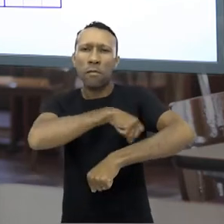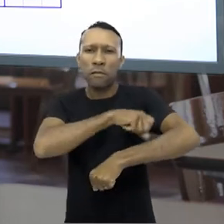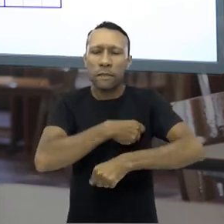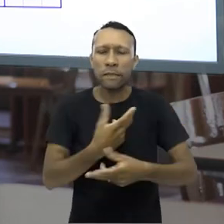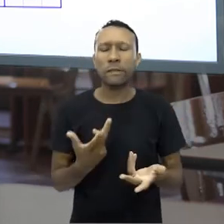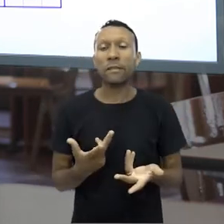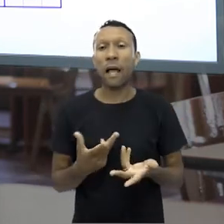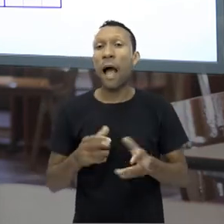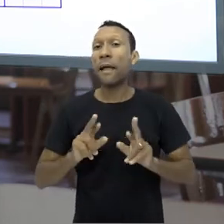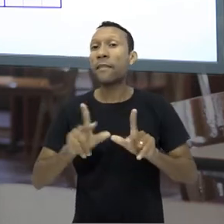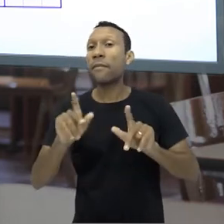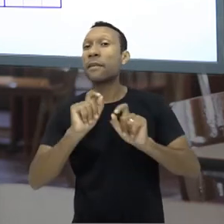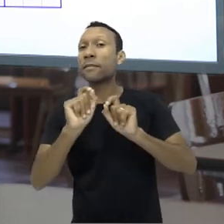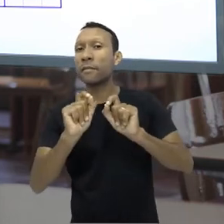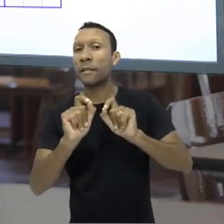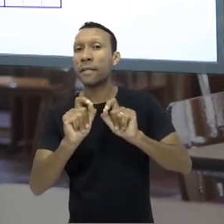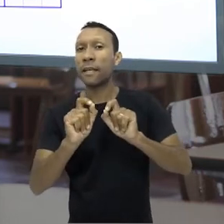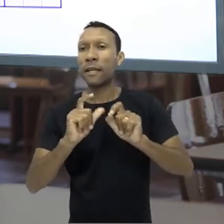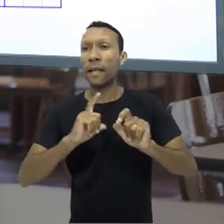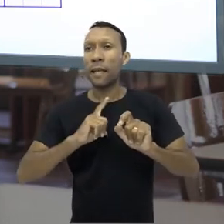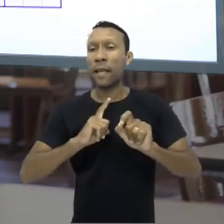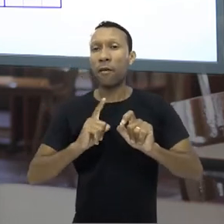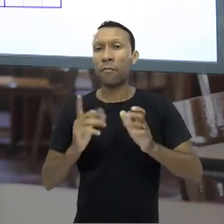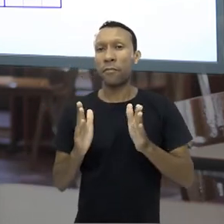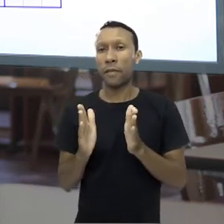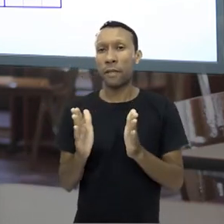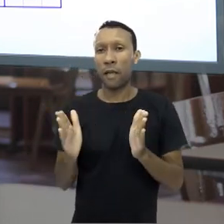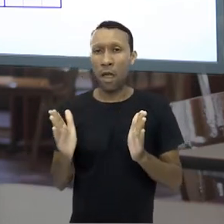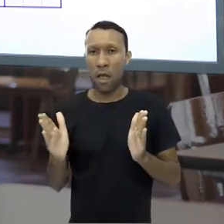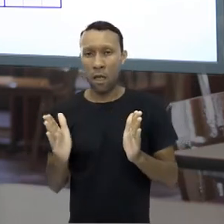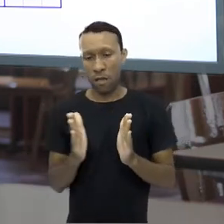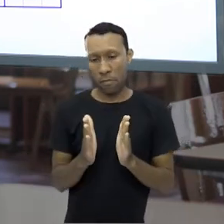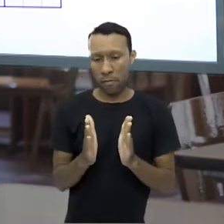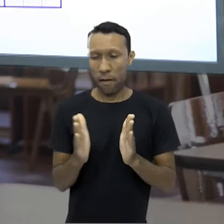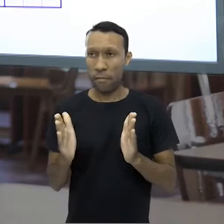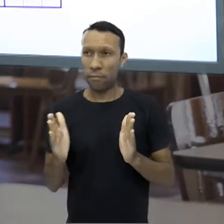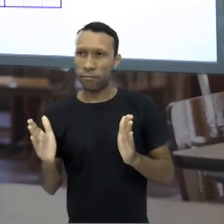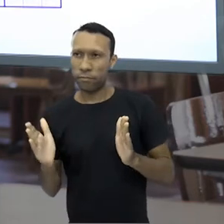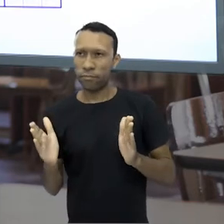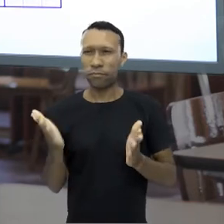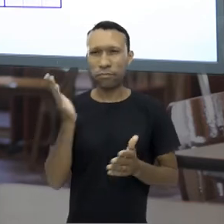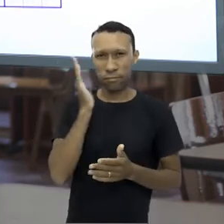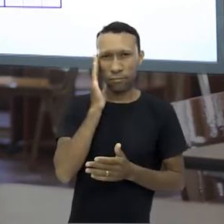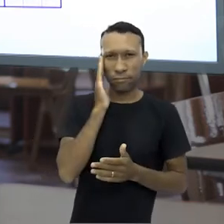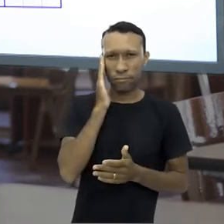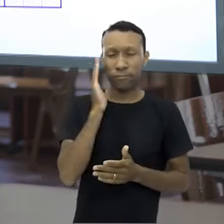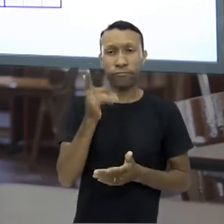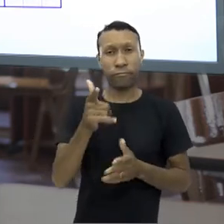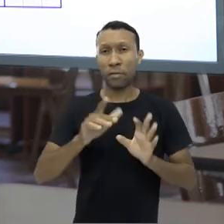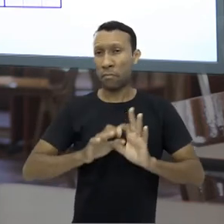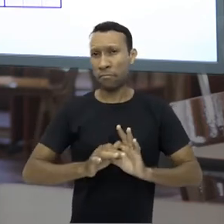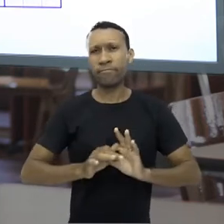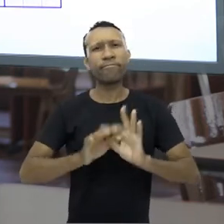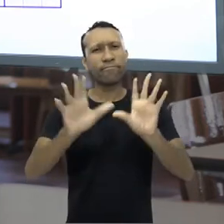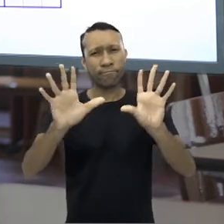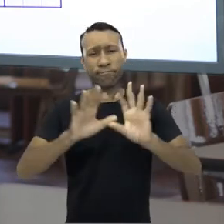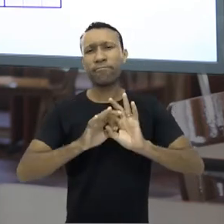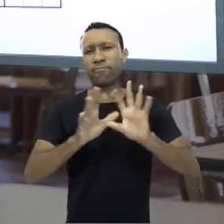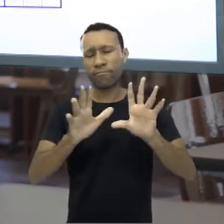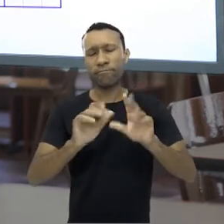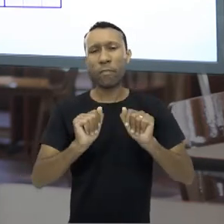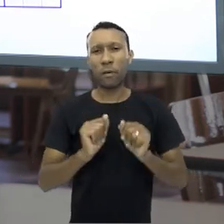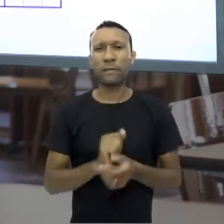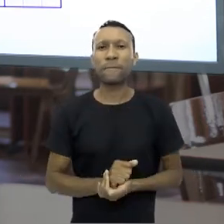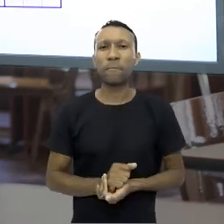certo? Aqui a diferença é que eu fiz a minha casa mais pro lado esquerdo, a outra pro lado direito, tá certo? Mas você também pode fazer a casa centralizada